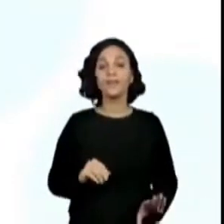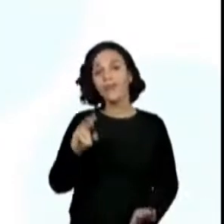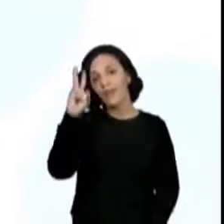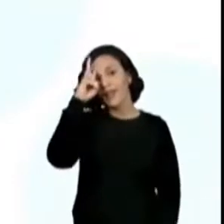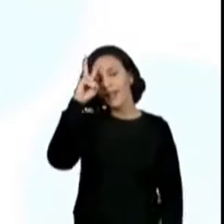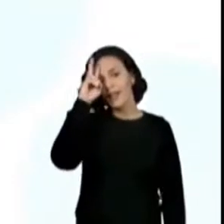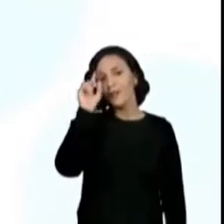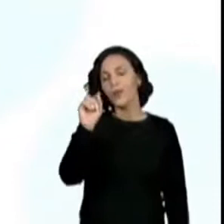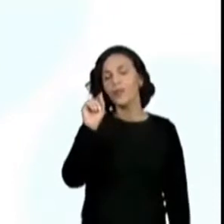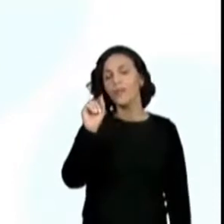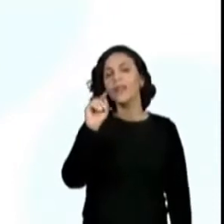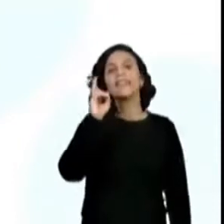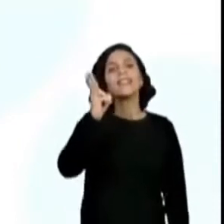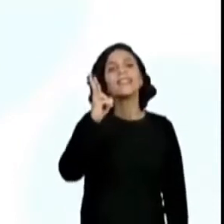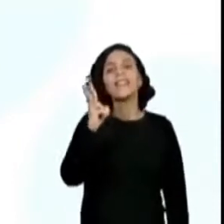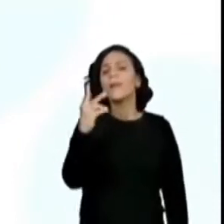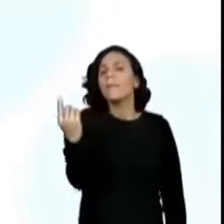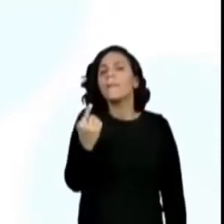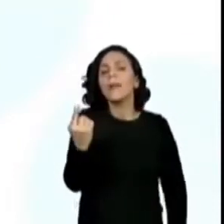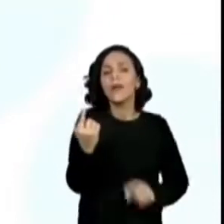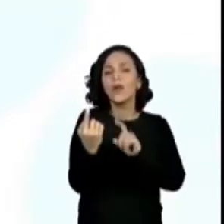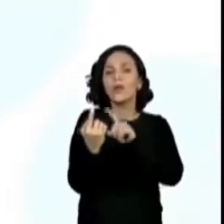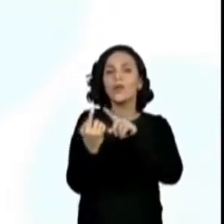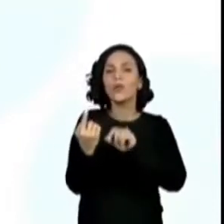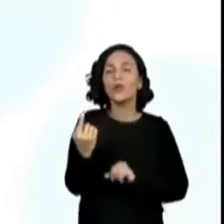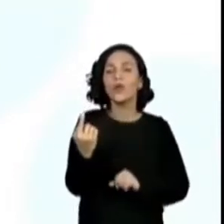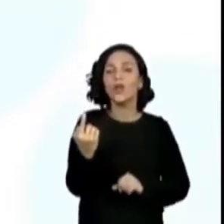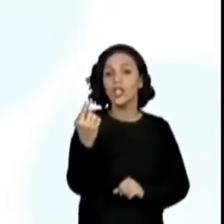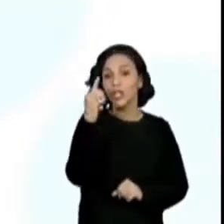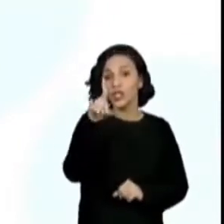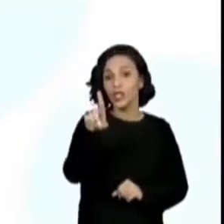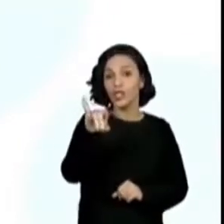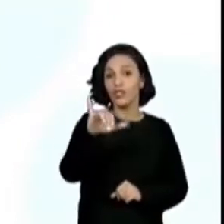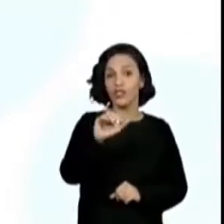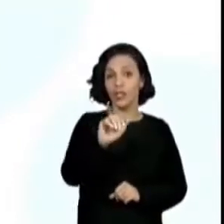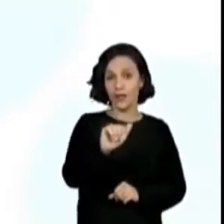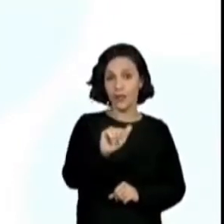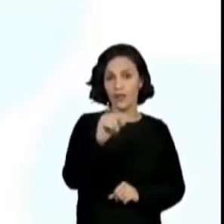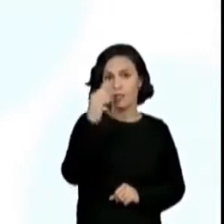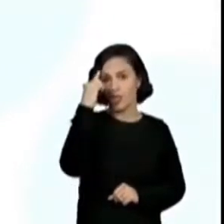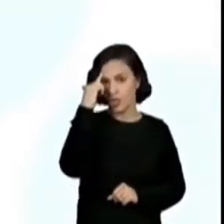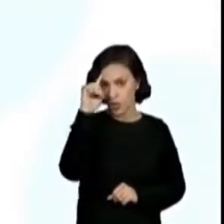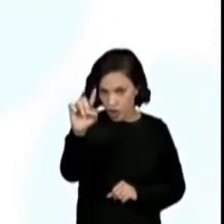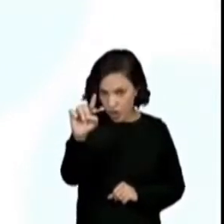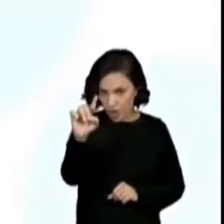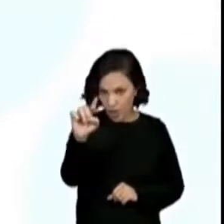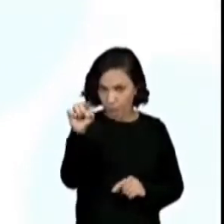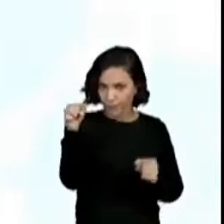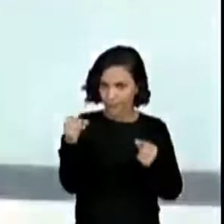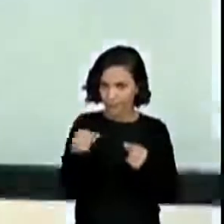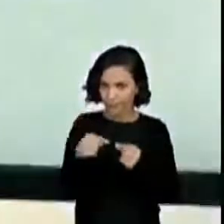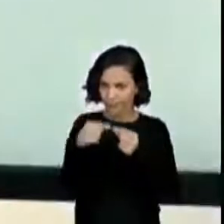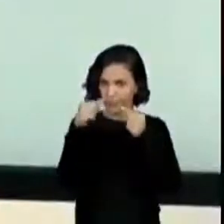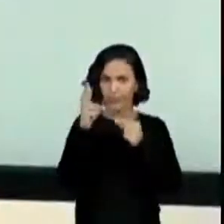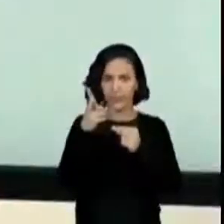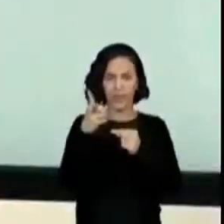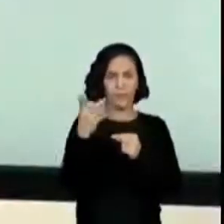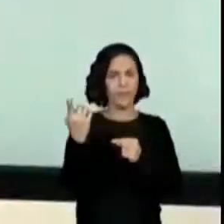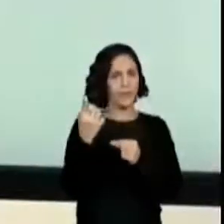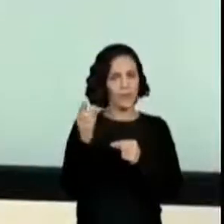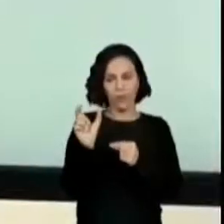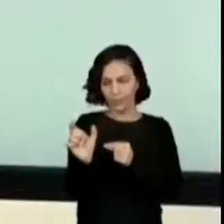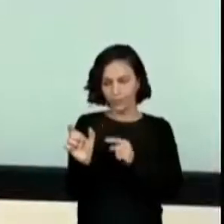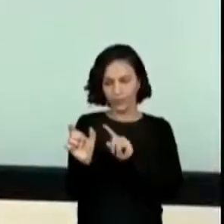primeira parte vai o quê, Pro? O dia. O dia. Isso